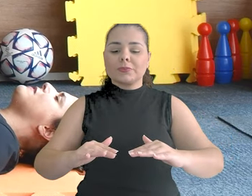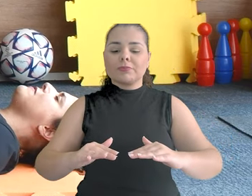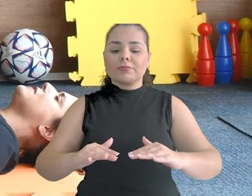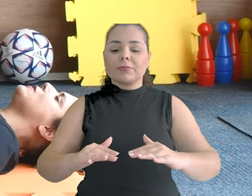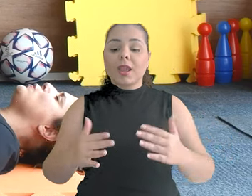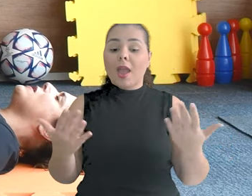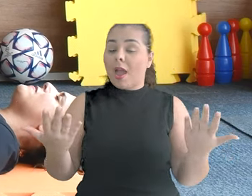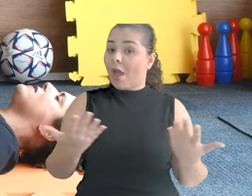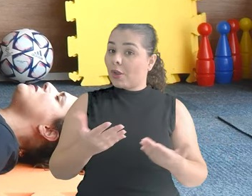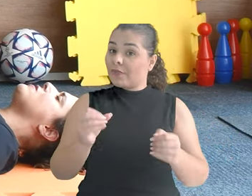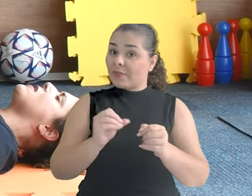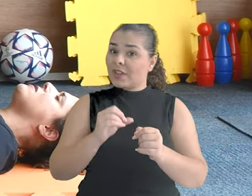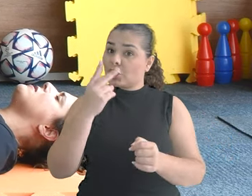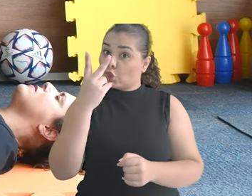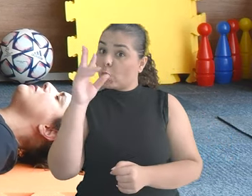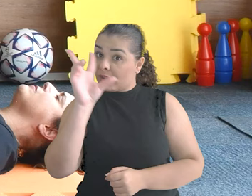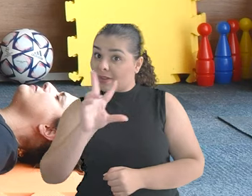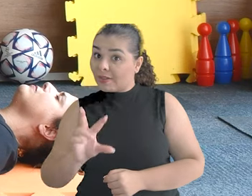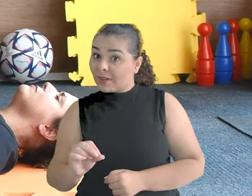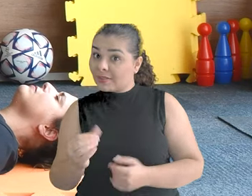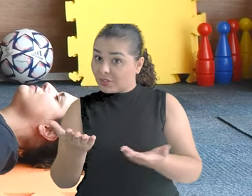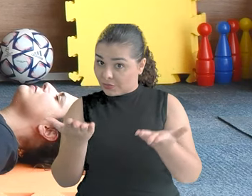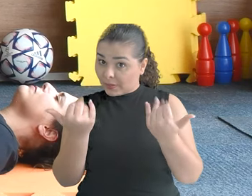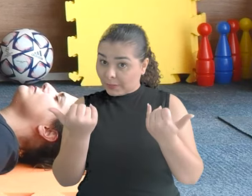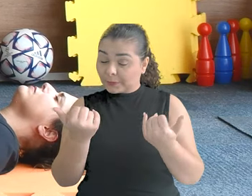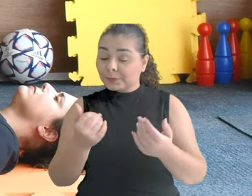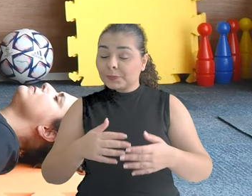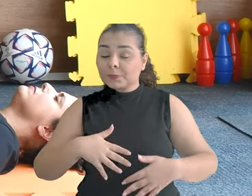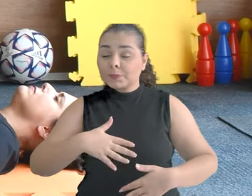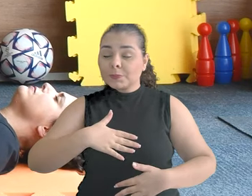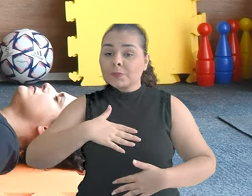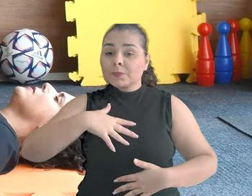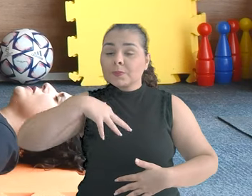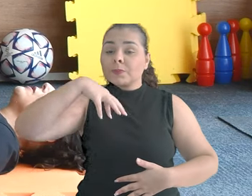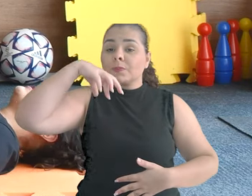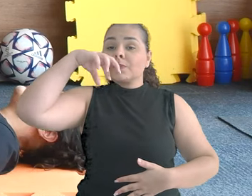Agora você vai fazer duas vezes sozinho.